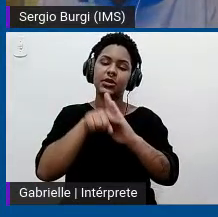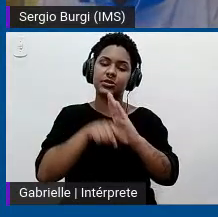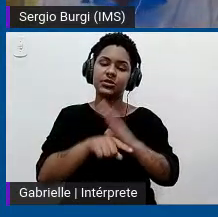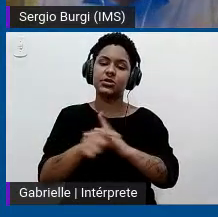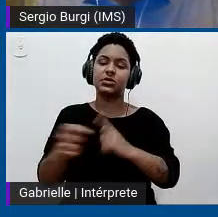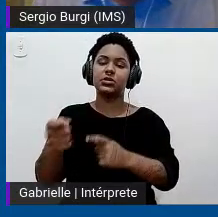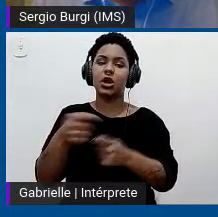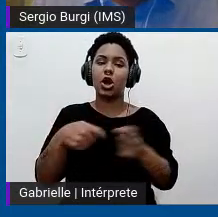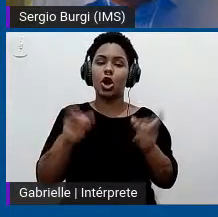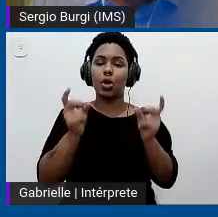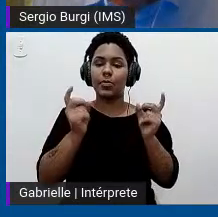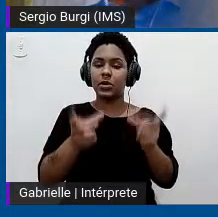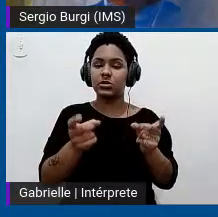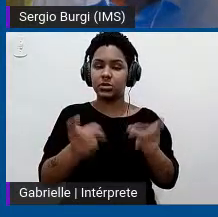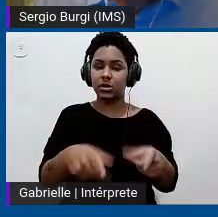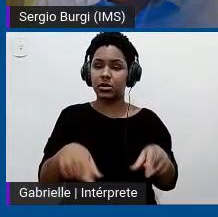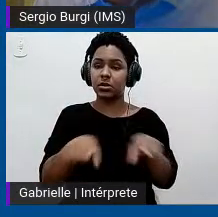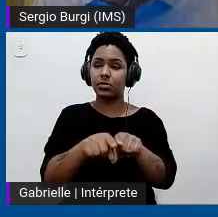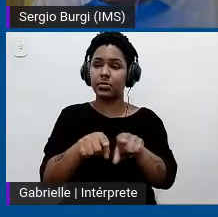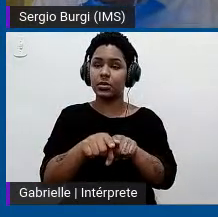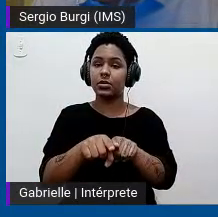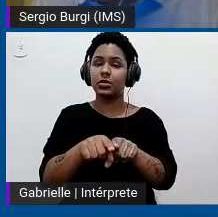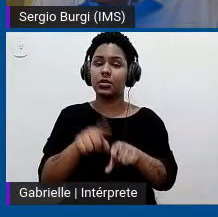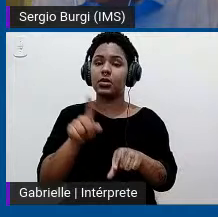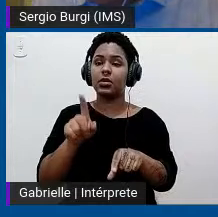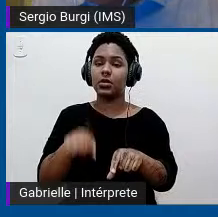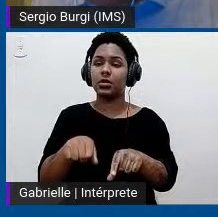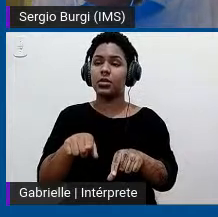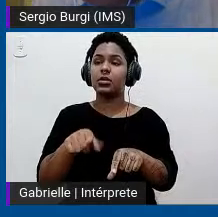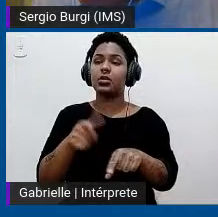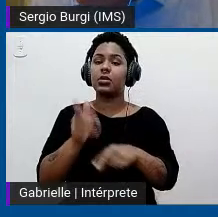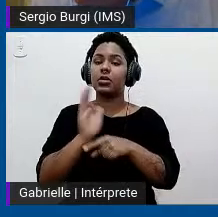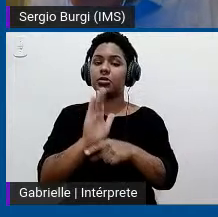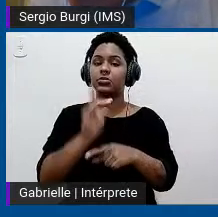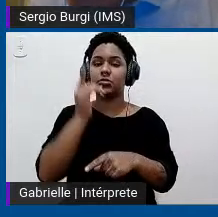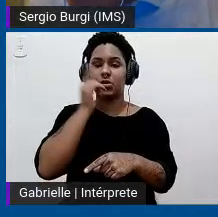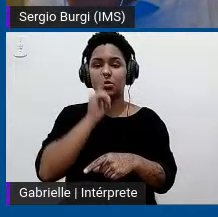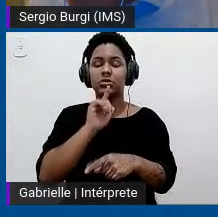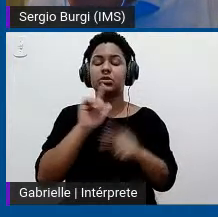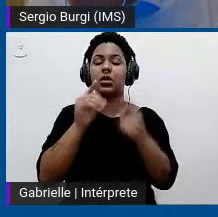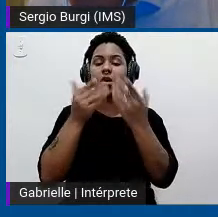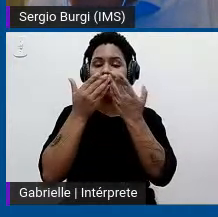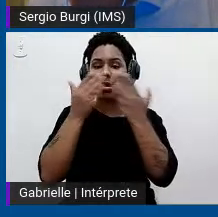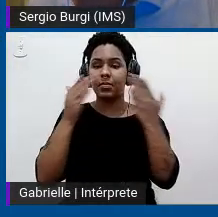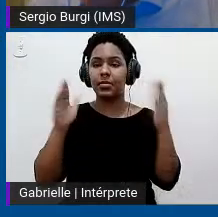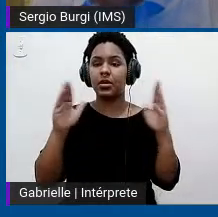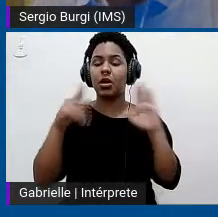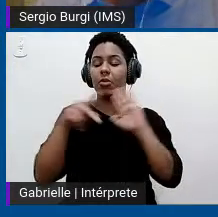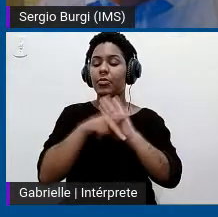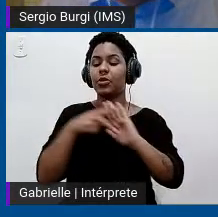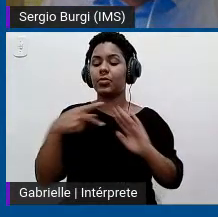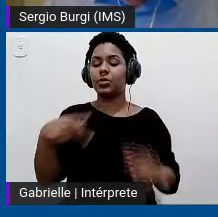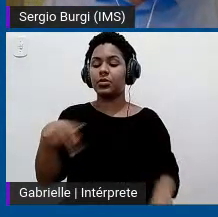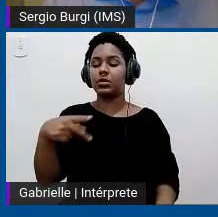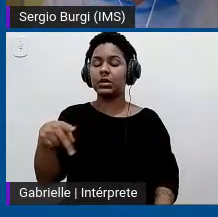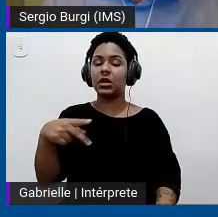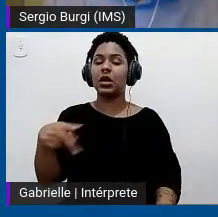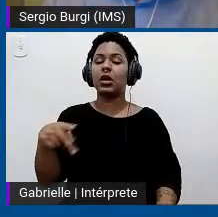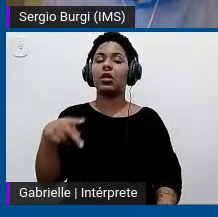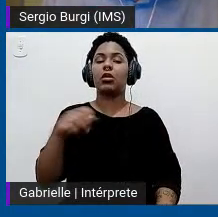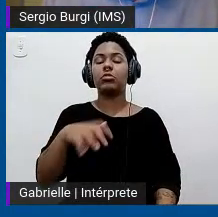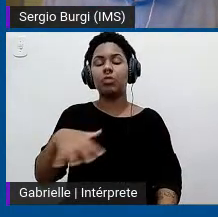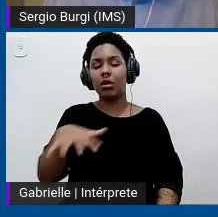né? E com isso, quer dizer, contribui fortemente para ampliar o próprio território da